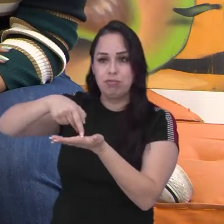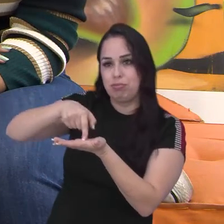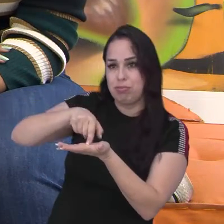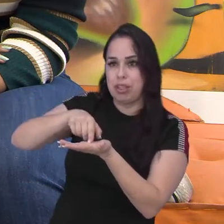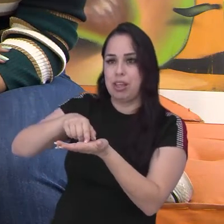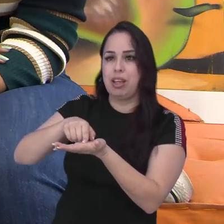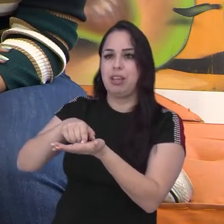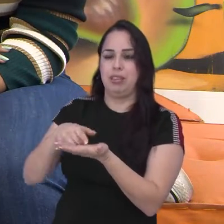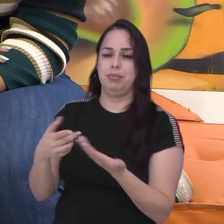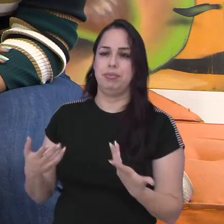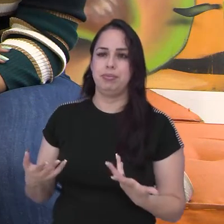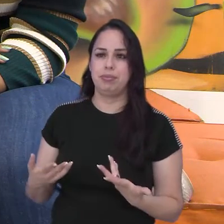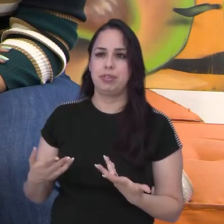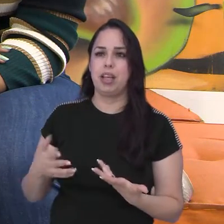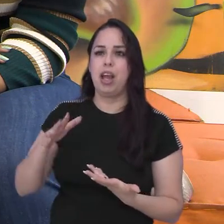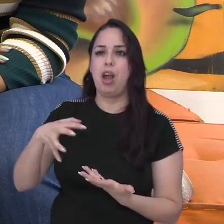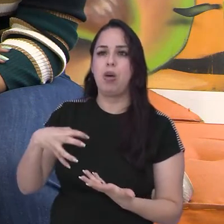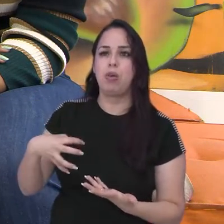break